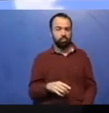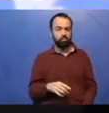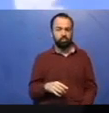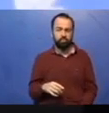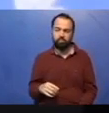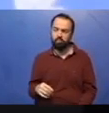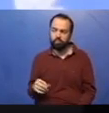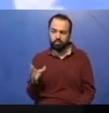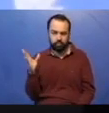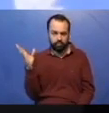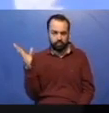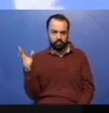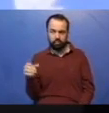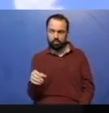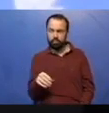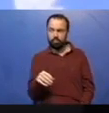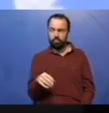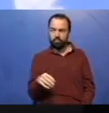altostratus,